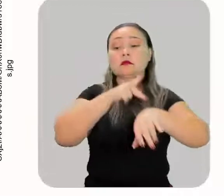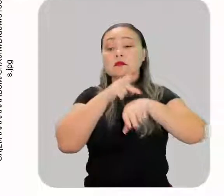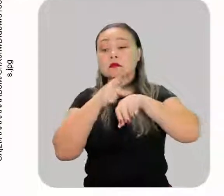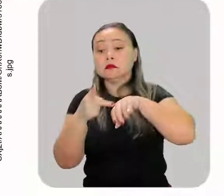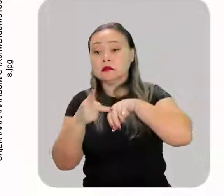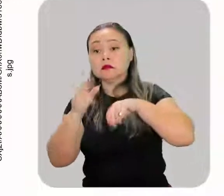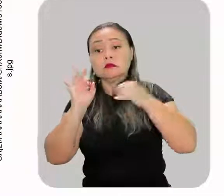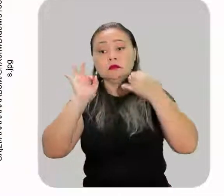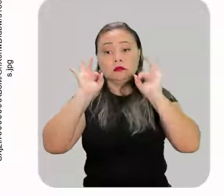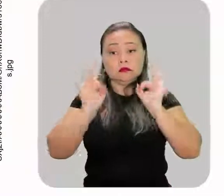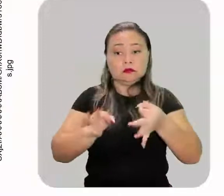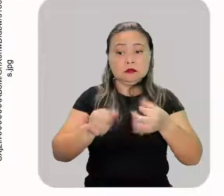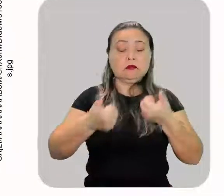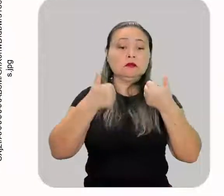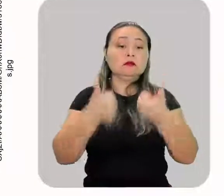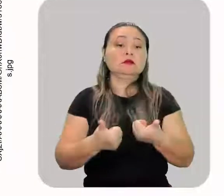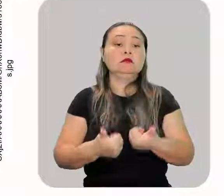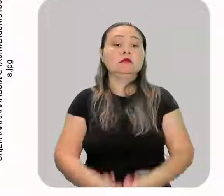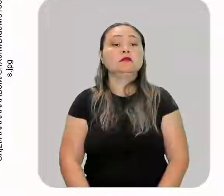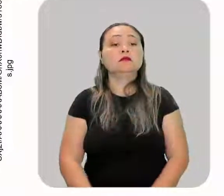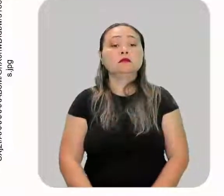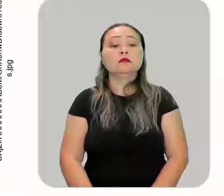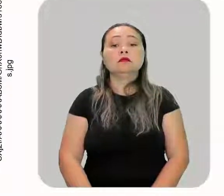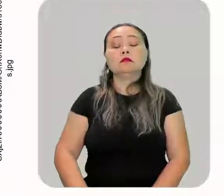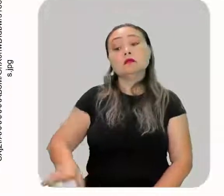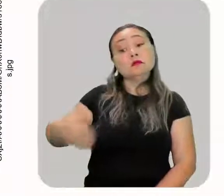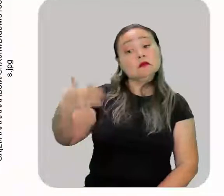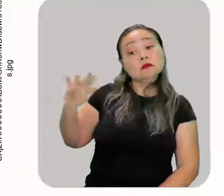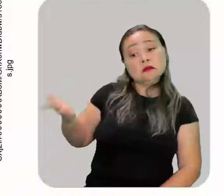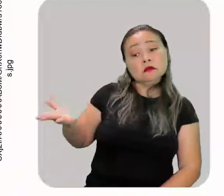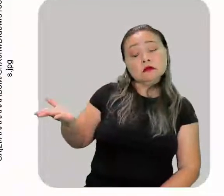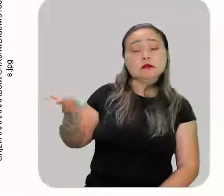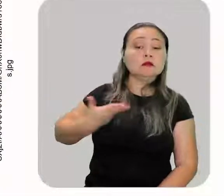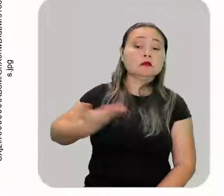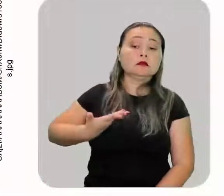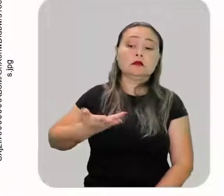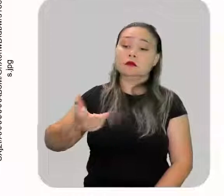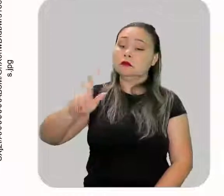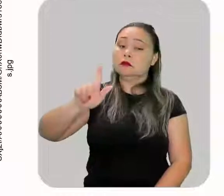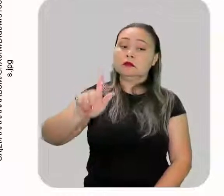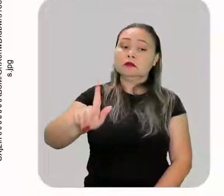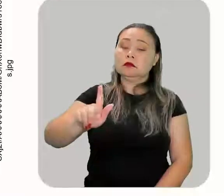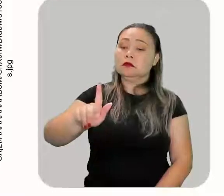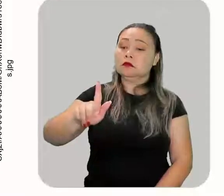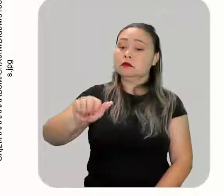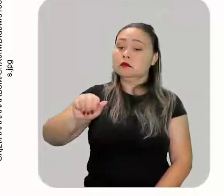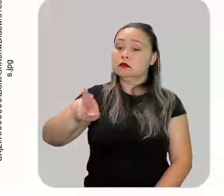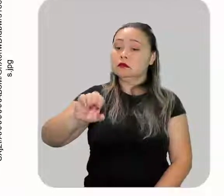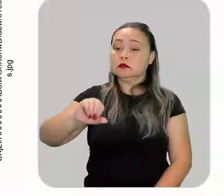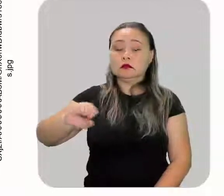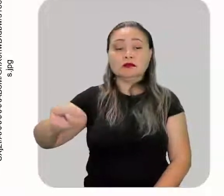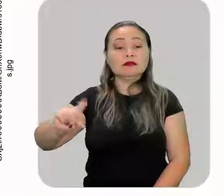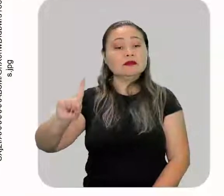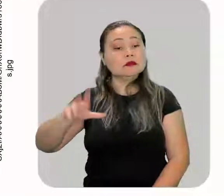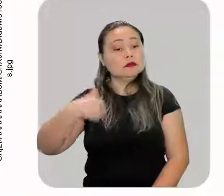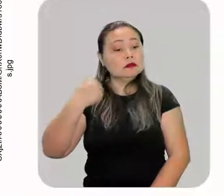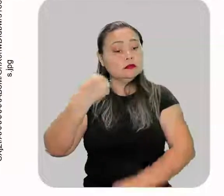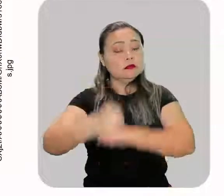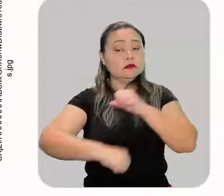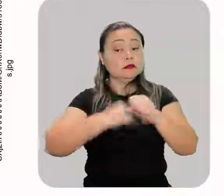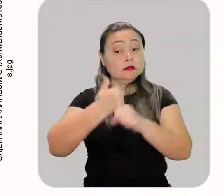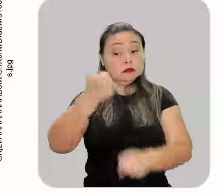puro, correto? Beleza. Isso mesmo. E o nosso amigo aqui, o Gauss, né? Em 1799,